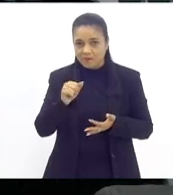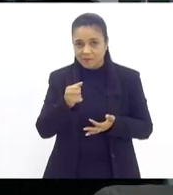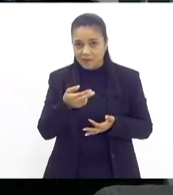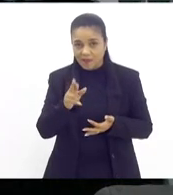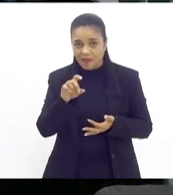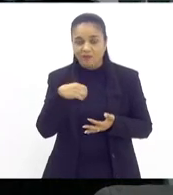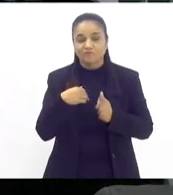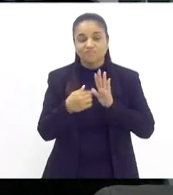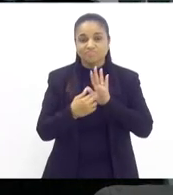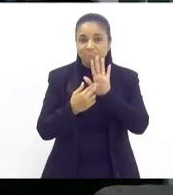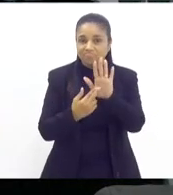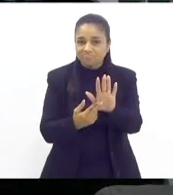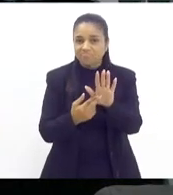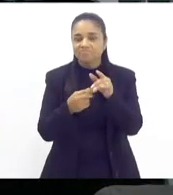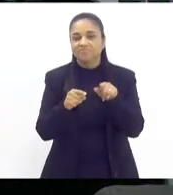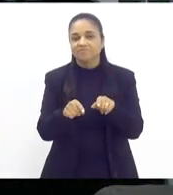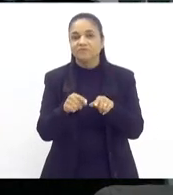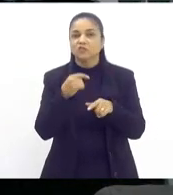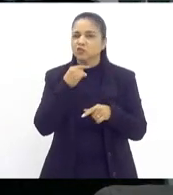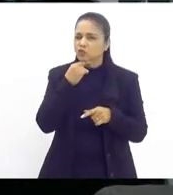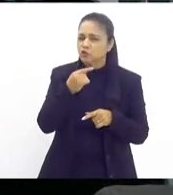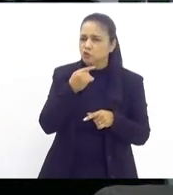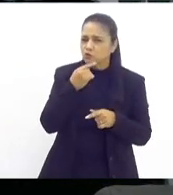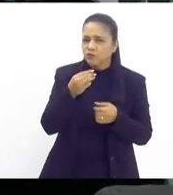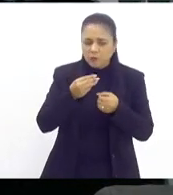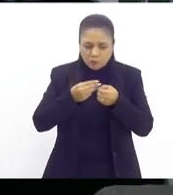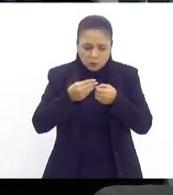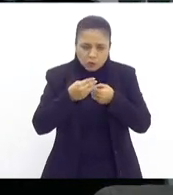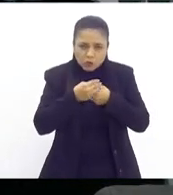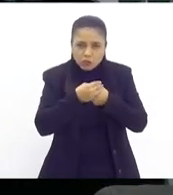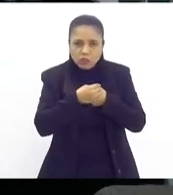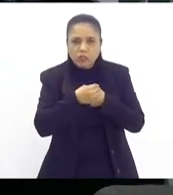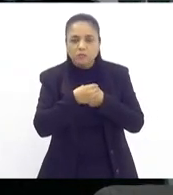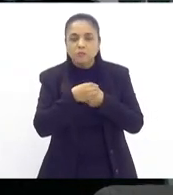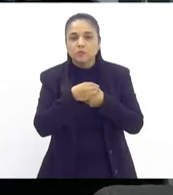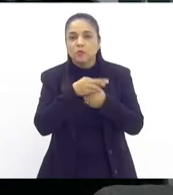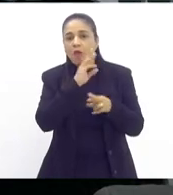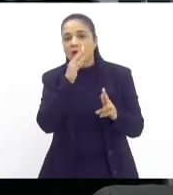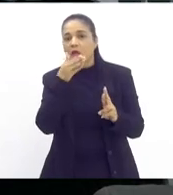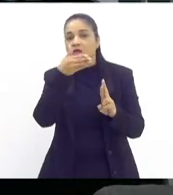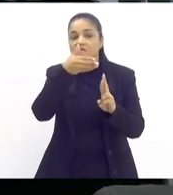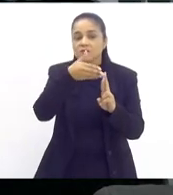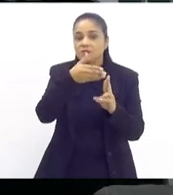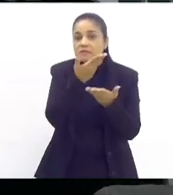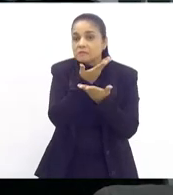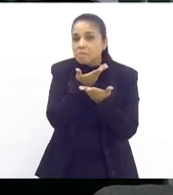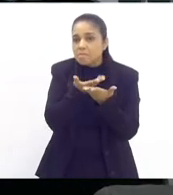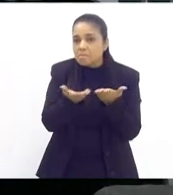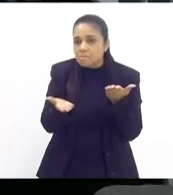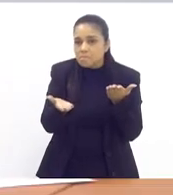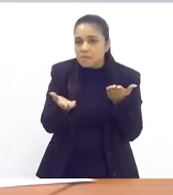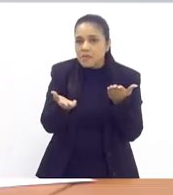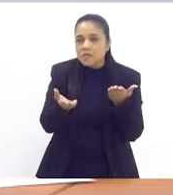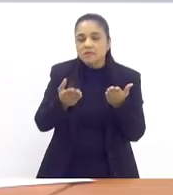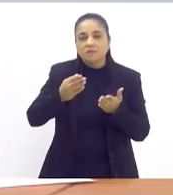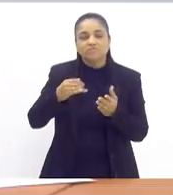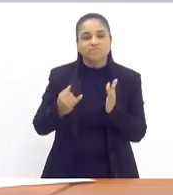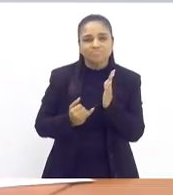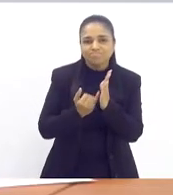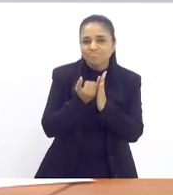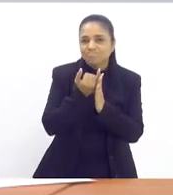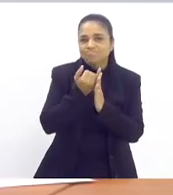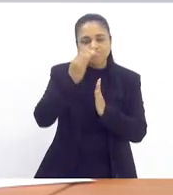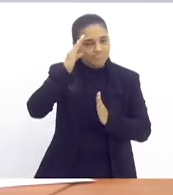apresentação, ainda existe muita dúvida por parte dos municípios, principalmente no que se refere à perda, digamos assim, do nosso principal imposto,